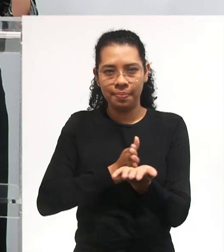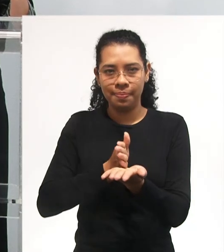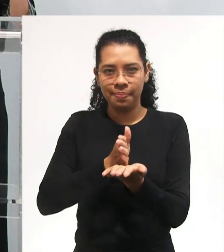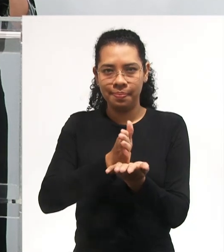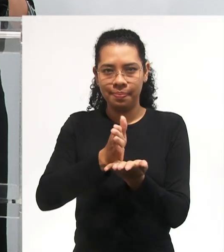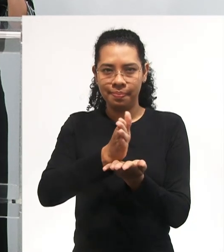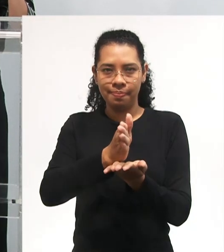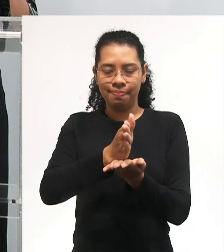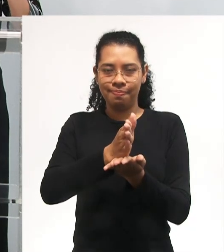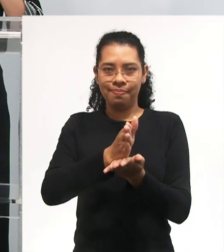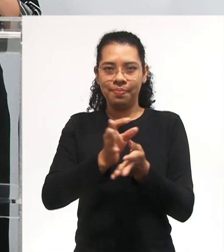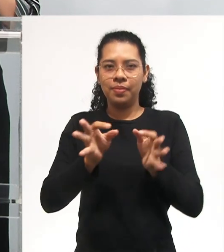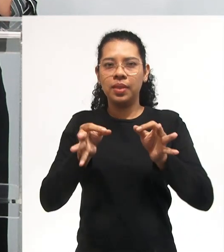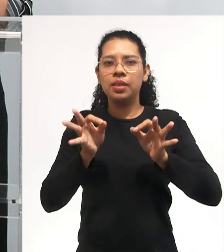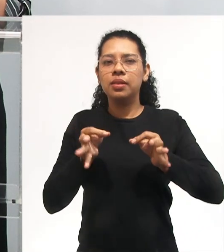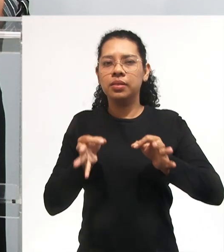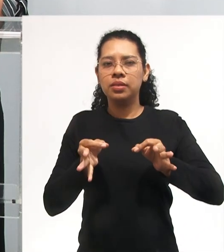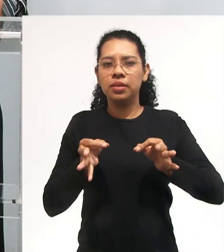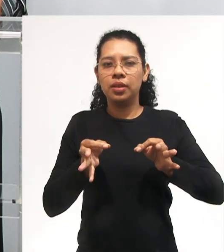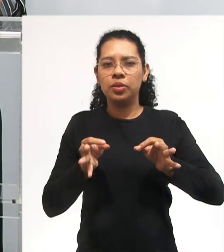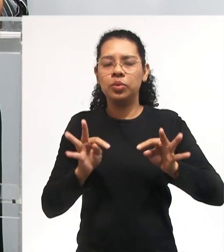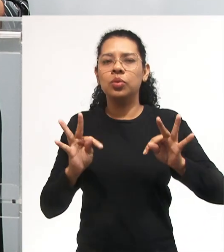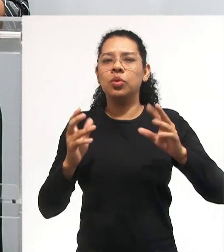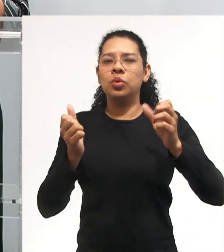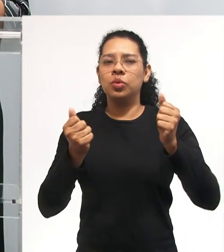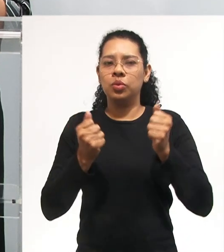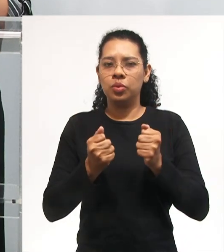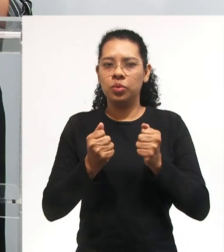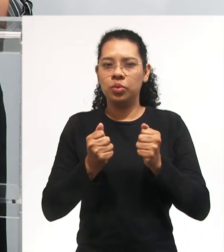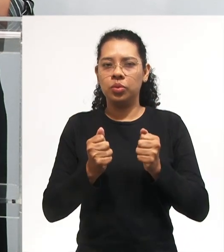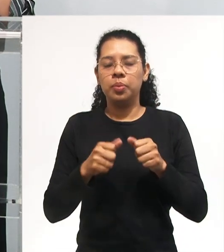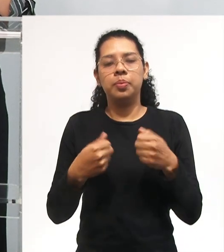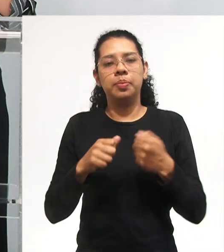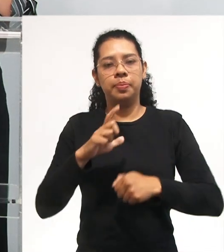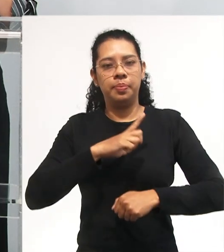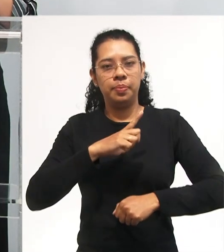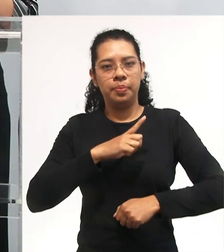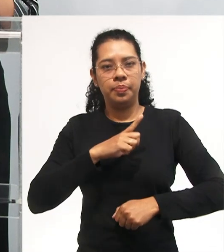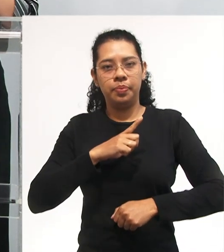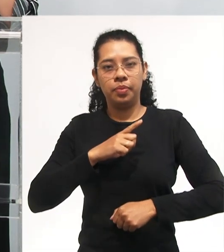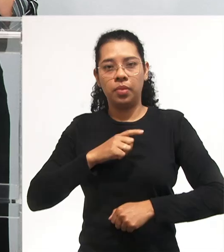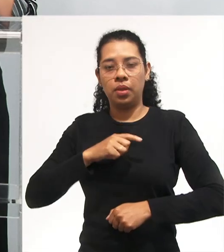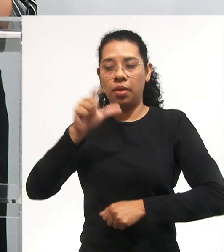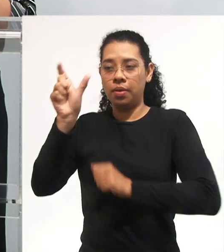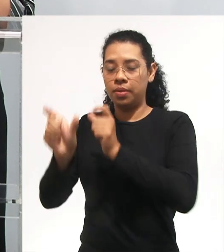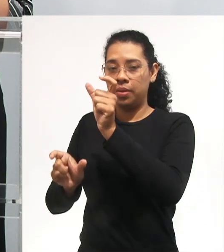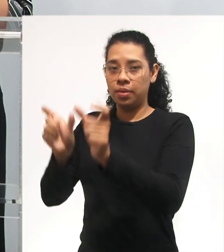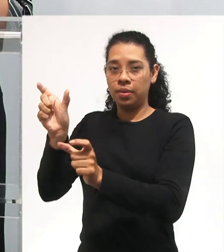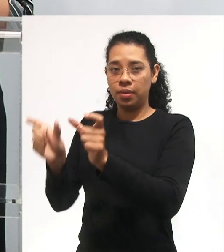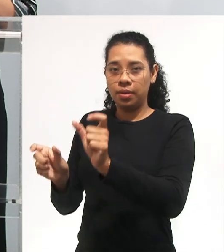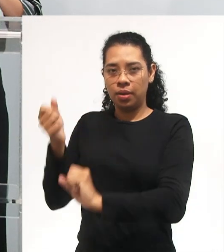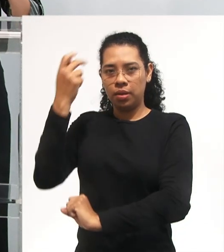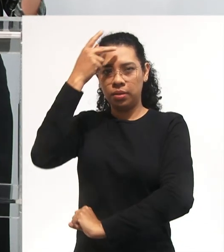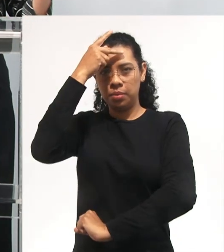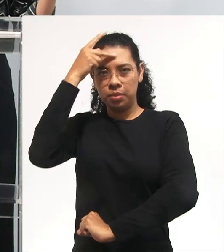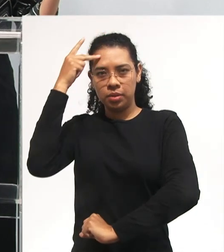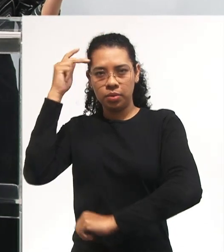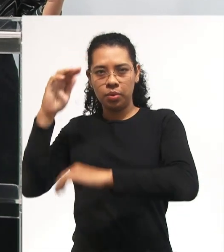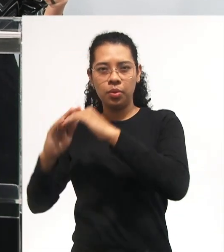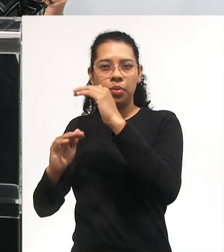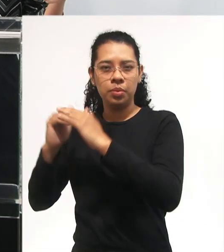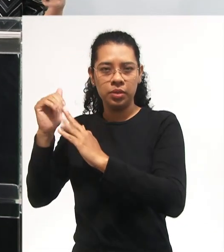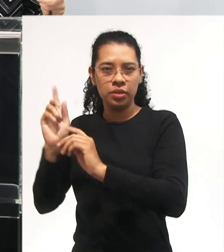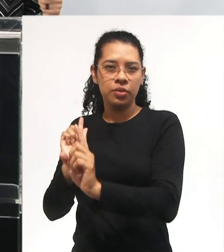duas perspectivas, a individual, de quem trabalha lá, os objetivos individuais e profissionais e